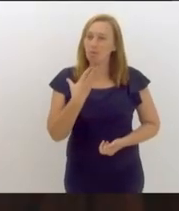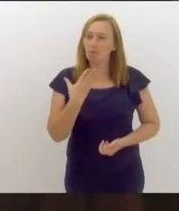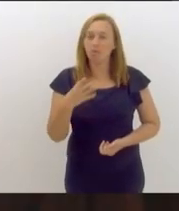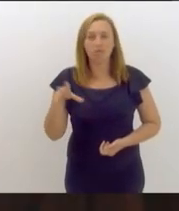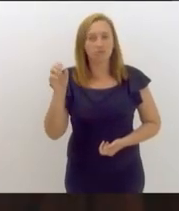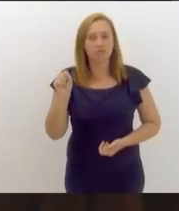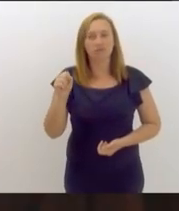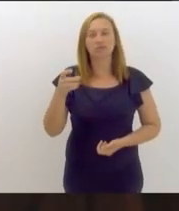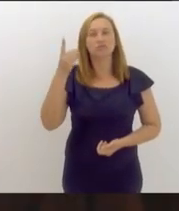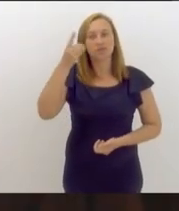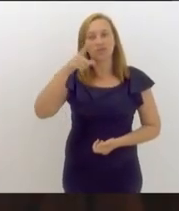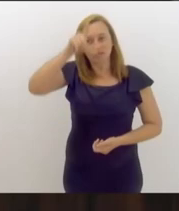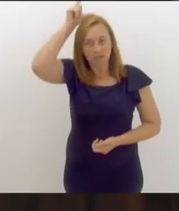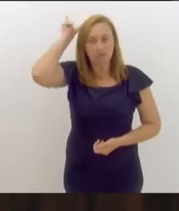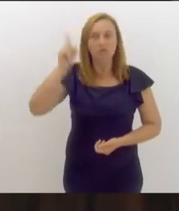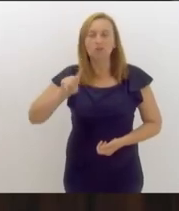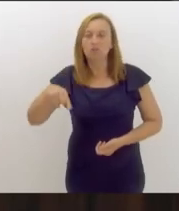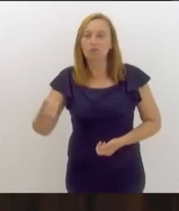Deputados